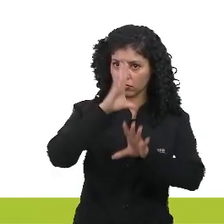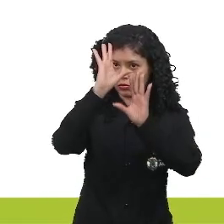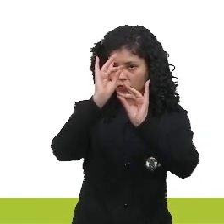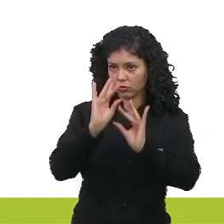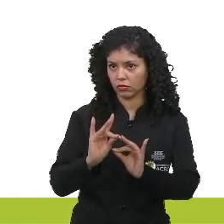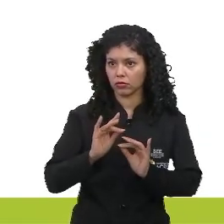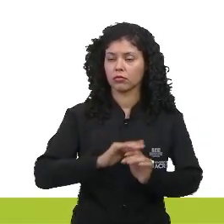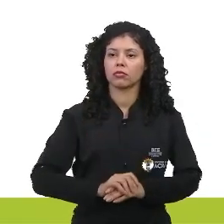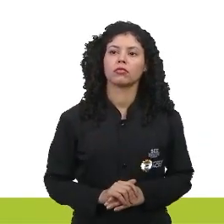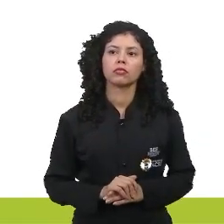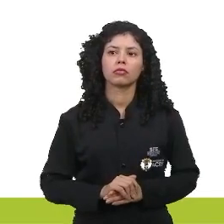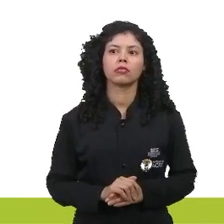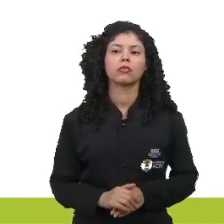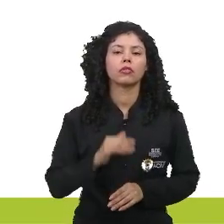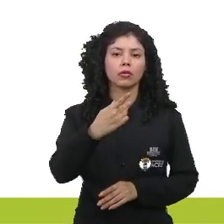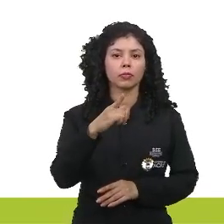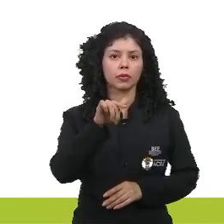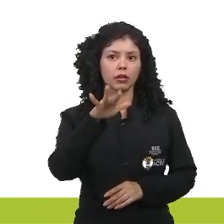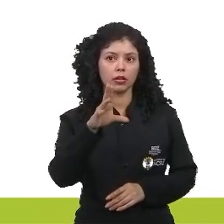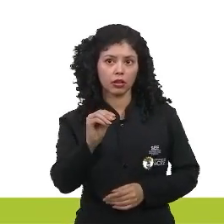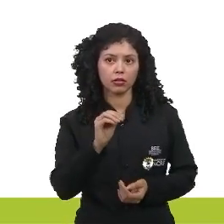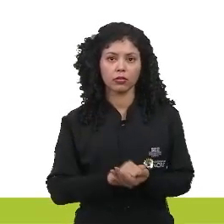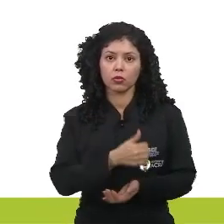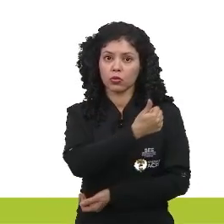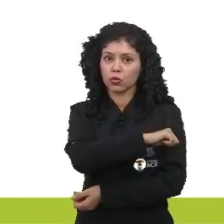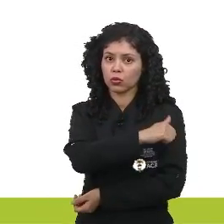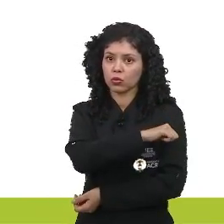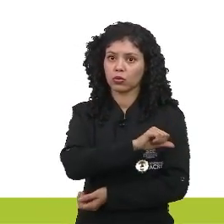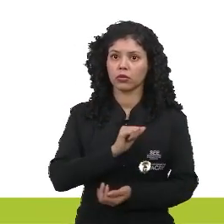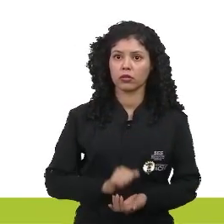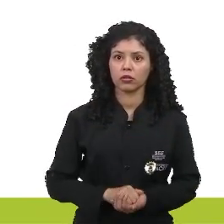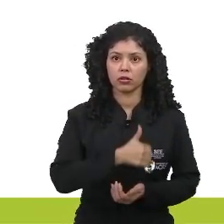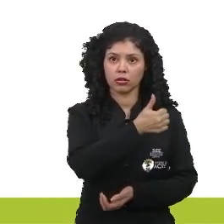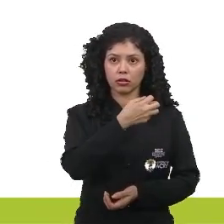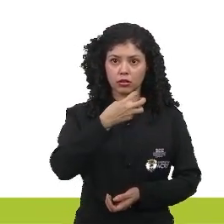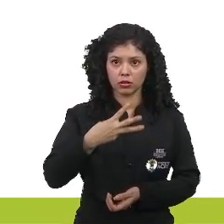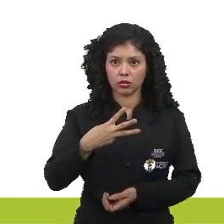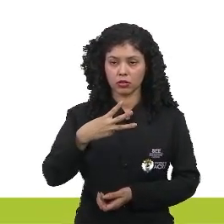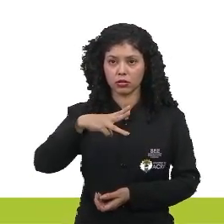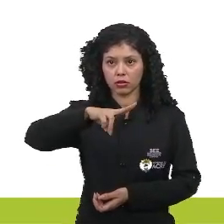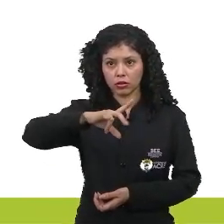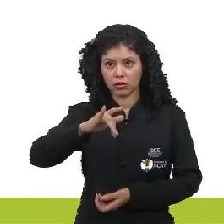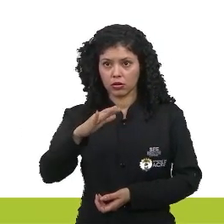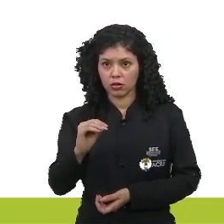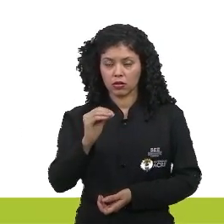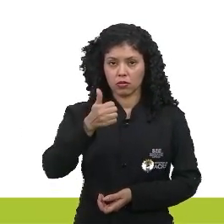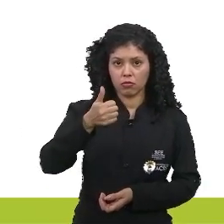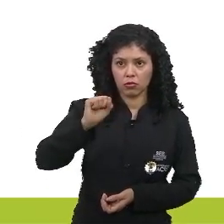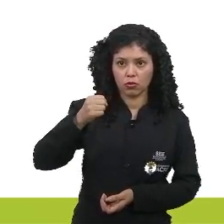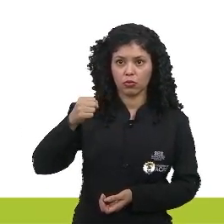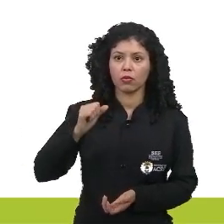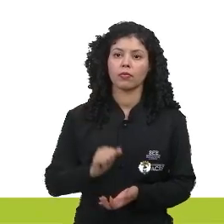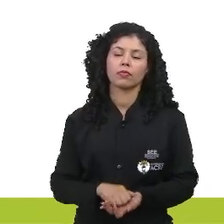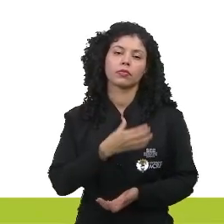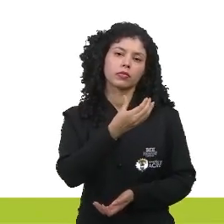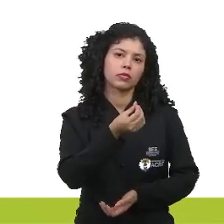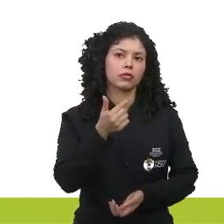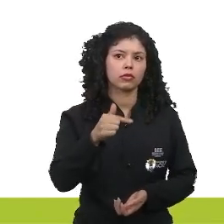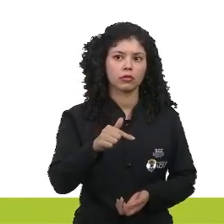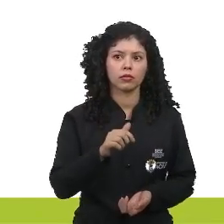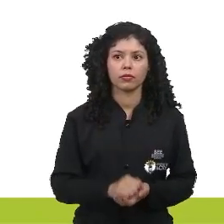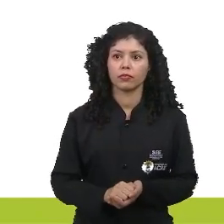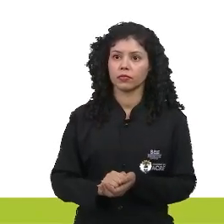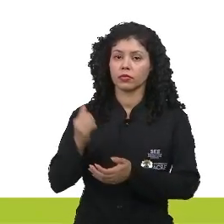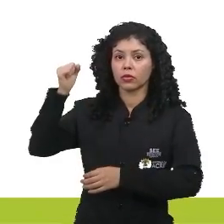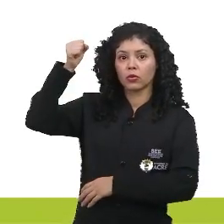se contém, dada no Palácio do Rio de Janeiro, em 13 de maio de 1868, 66º ano